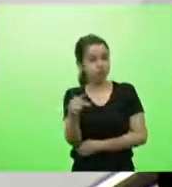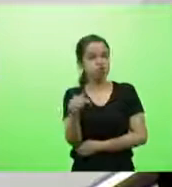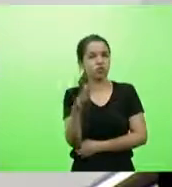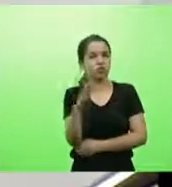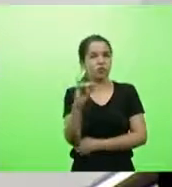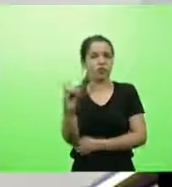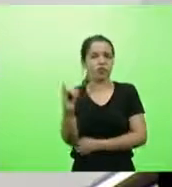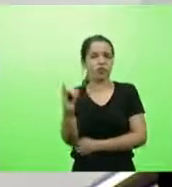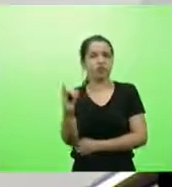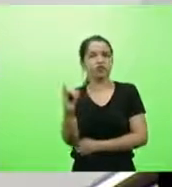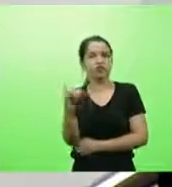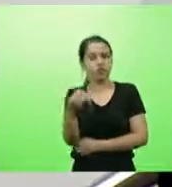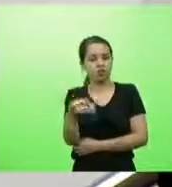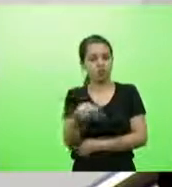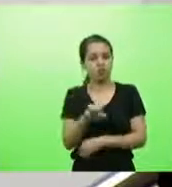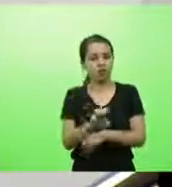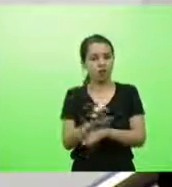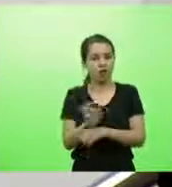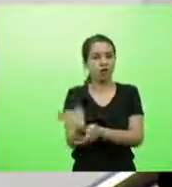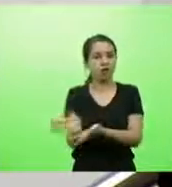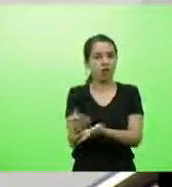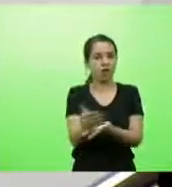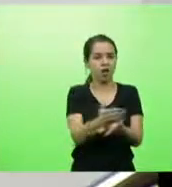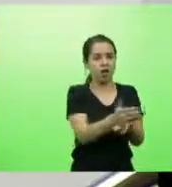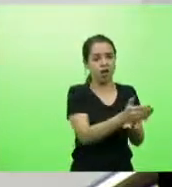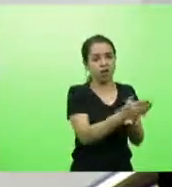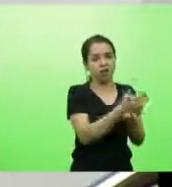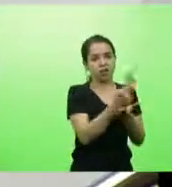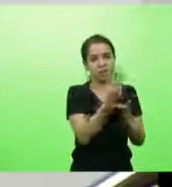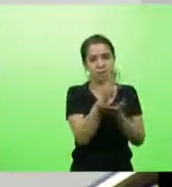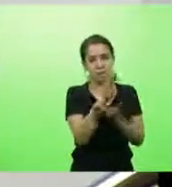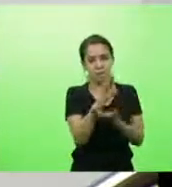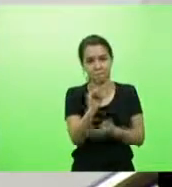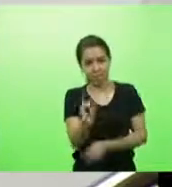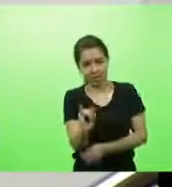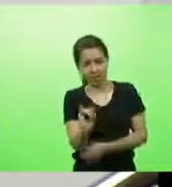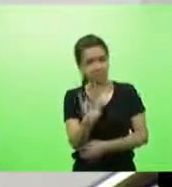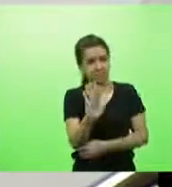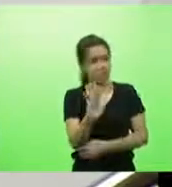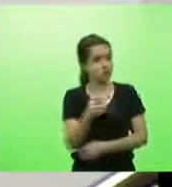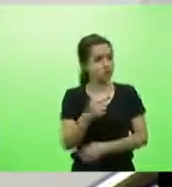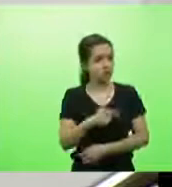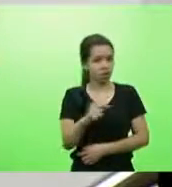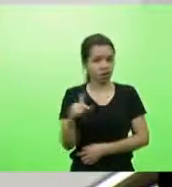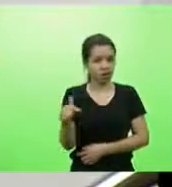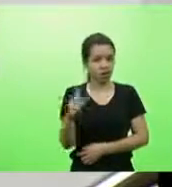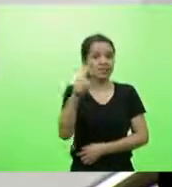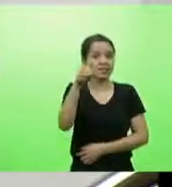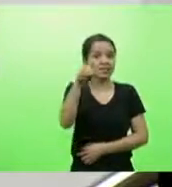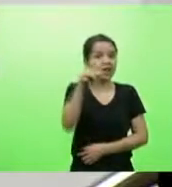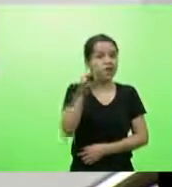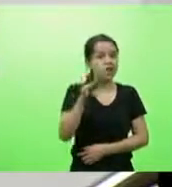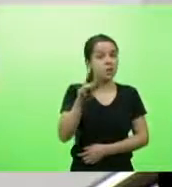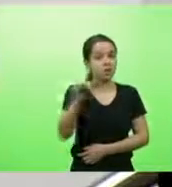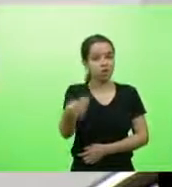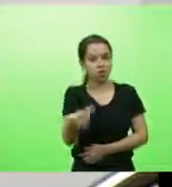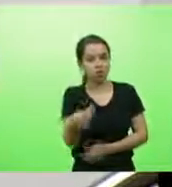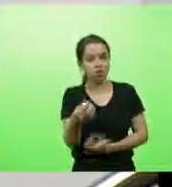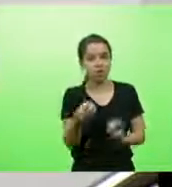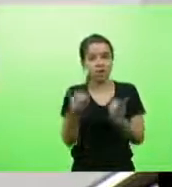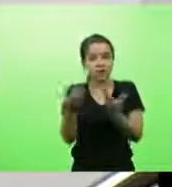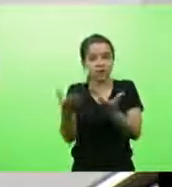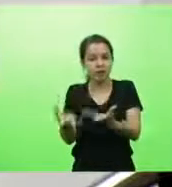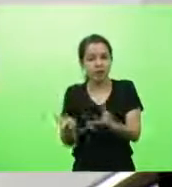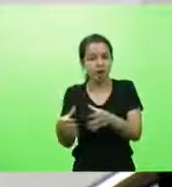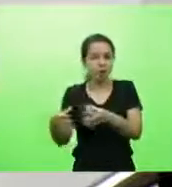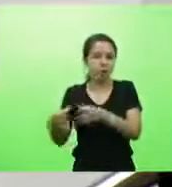reais. O Estado arrecada 3 bilhões de reais e nós não temos 7 milhões para dar para uma iniciativa